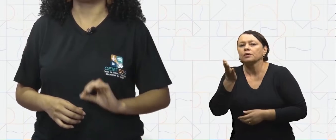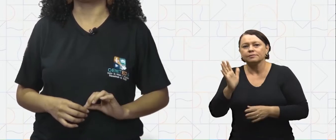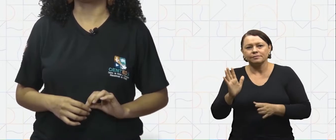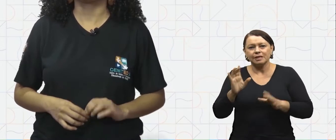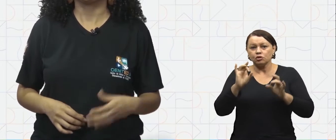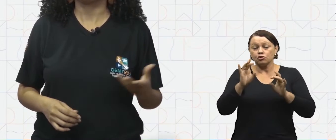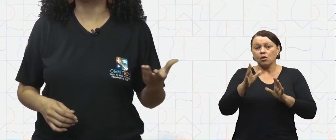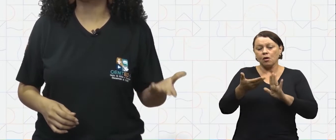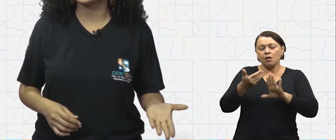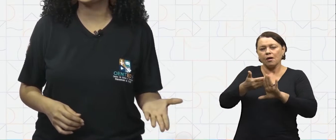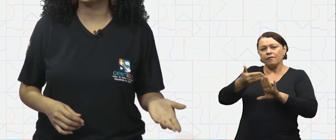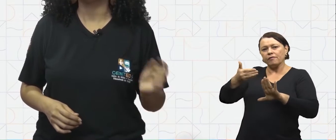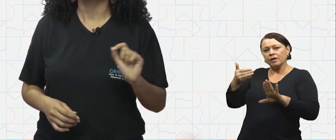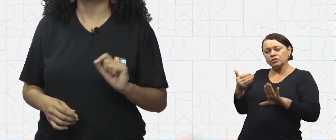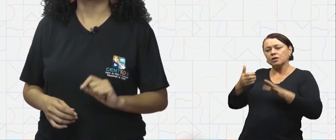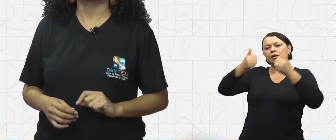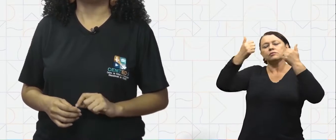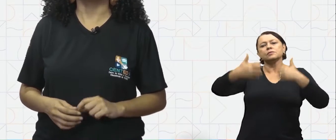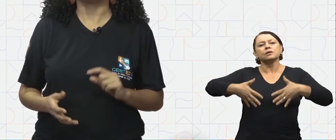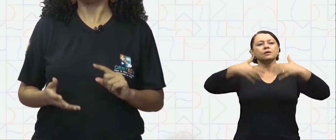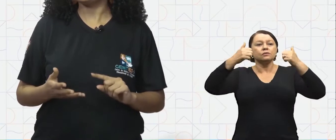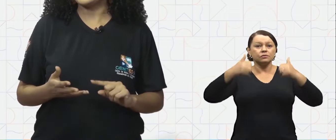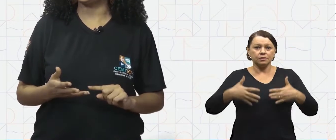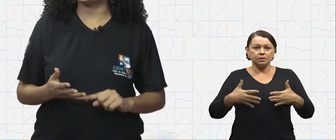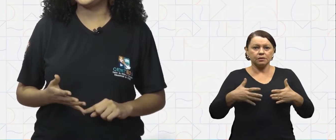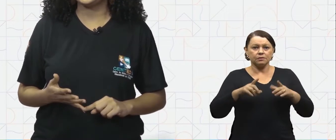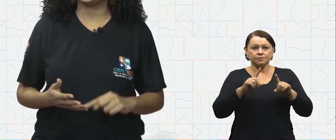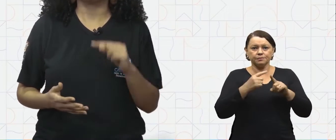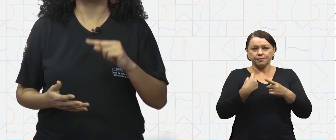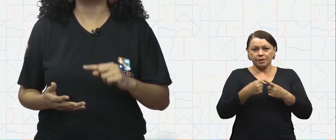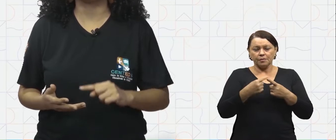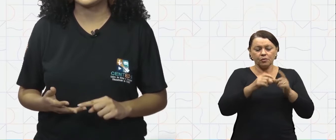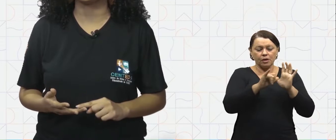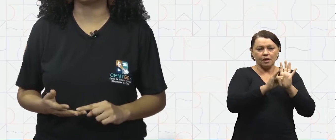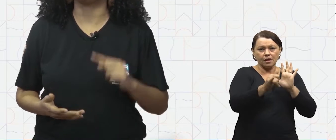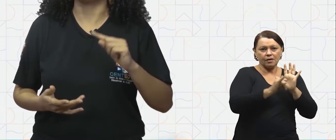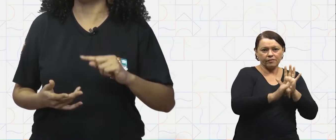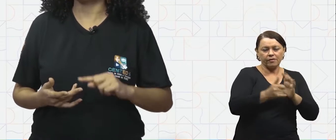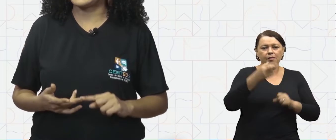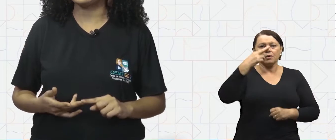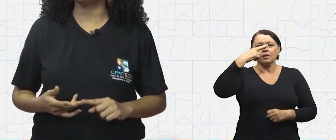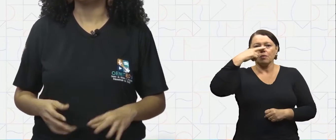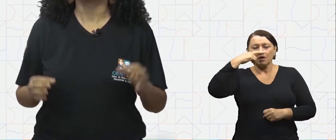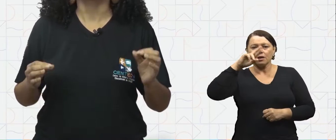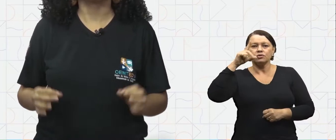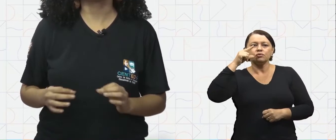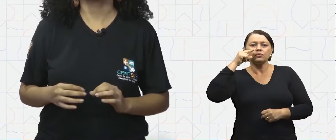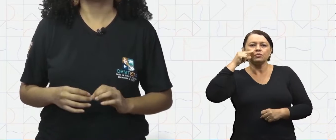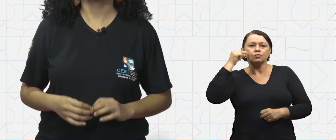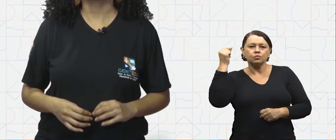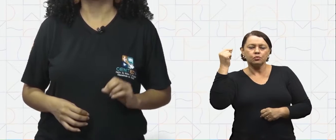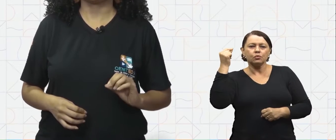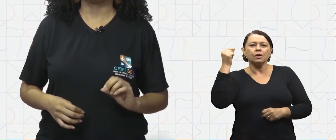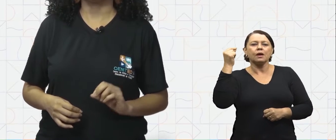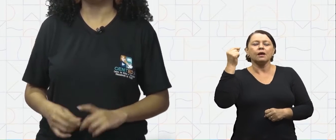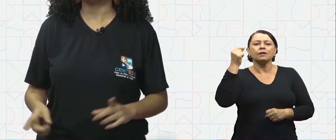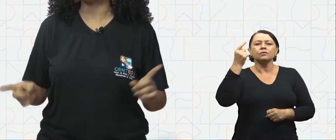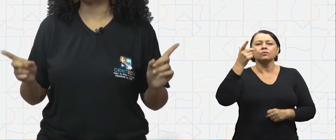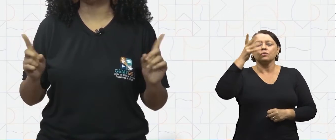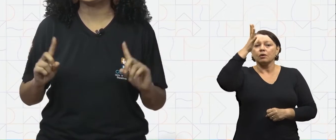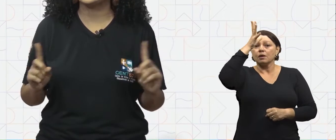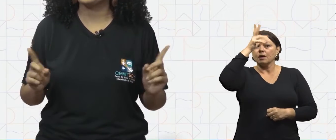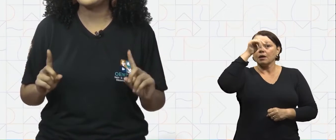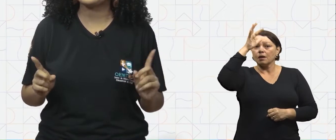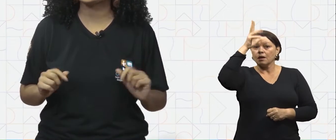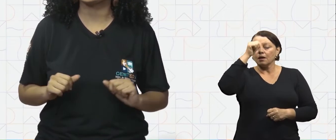narra os fatos. Ou seja, na fábula O Ratinho, o Gato e o Galo, nós teremos um narrador